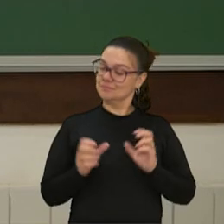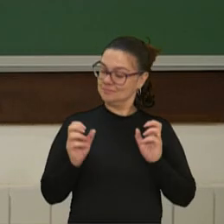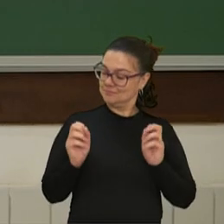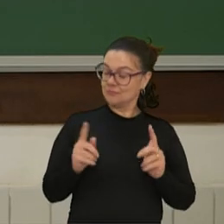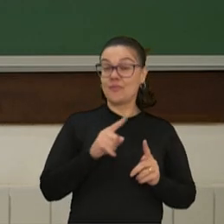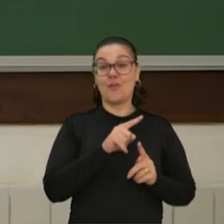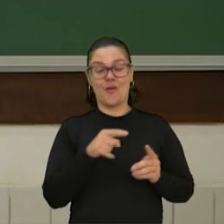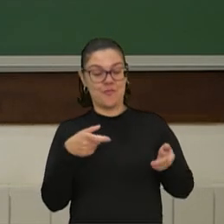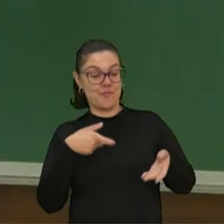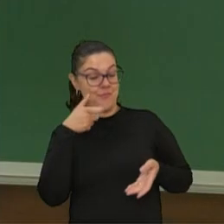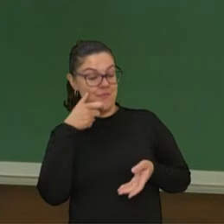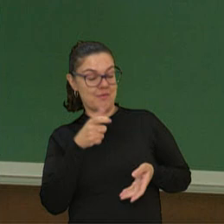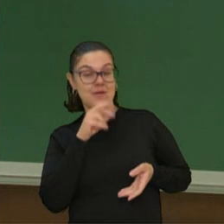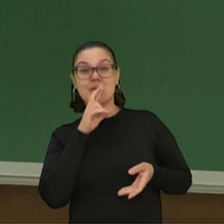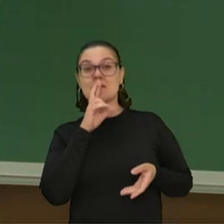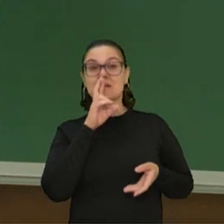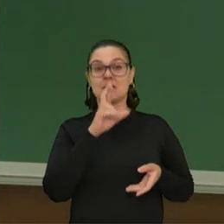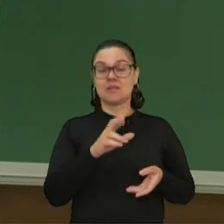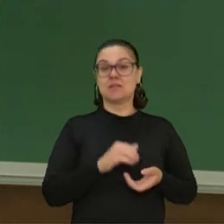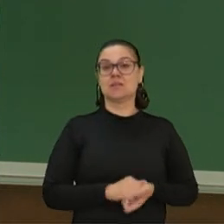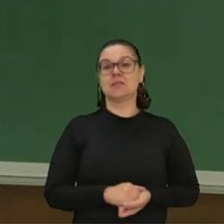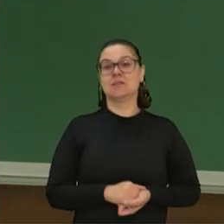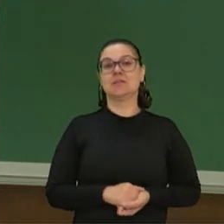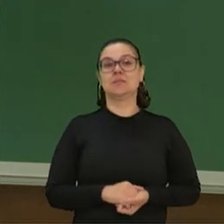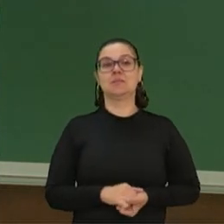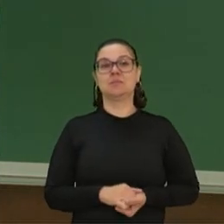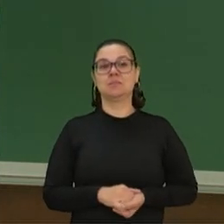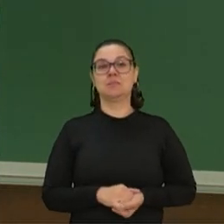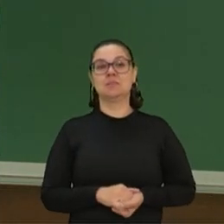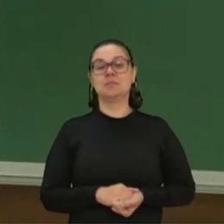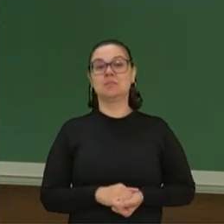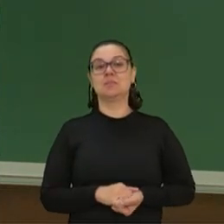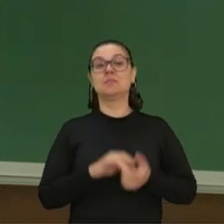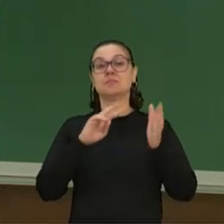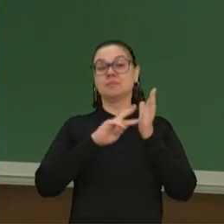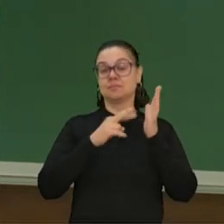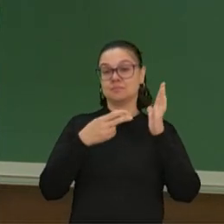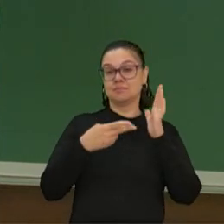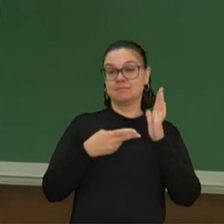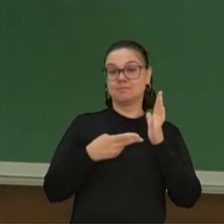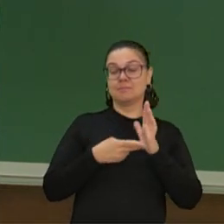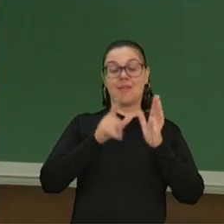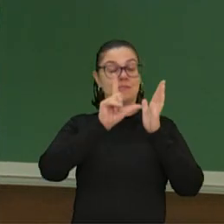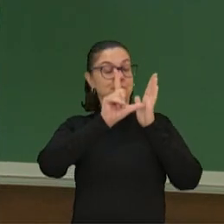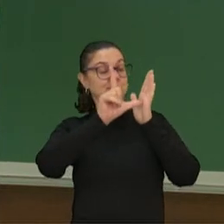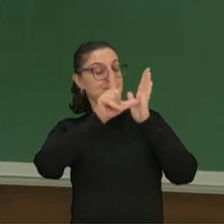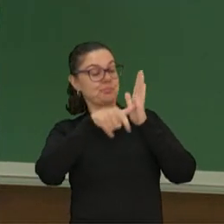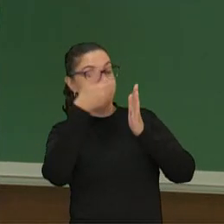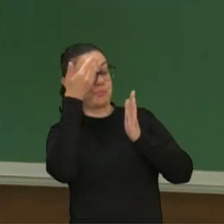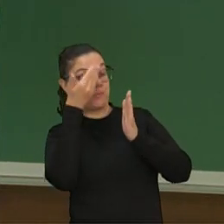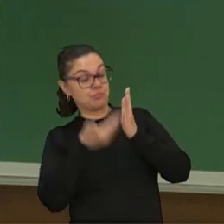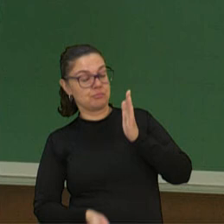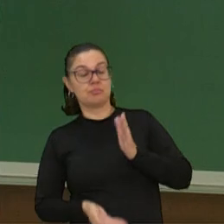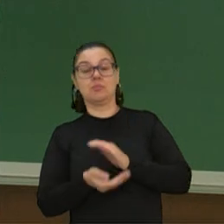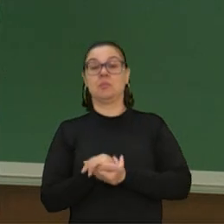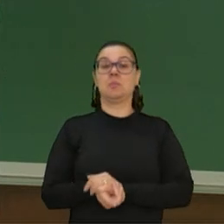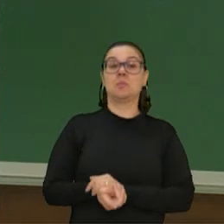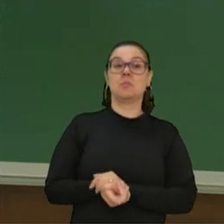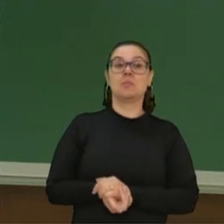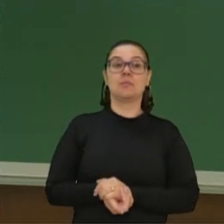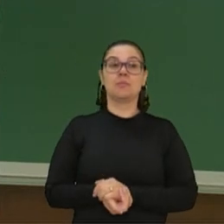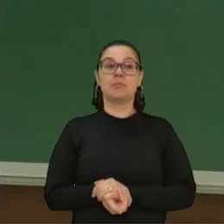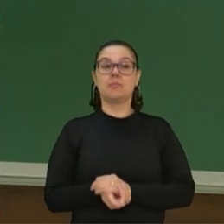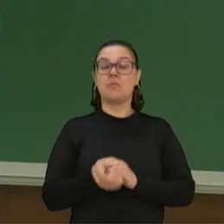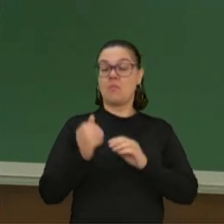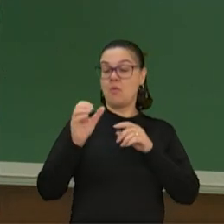Ok, então vamos ver a resposta. Oh, outdated memes significa, então, memes desatualizados. Oh, out